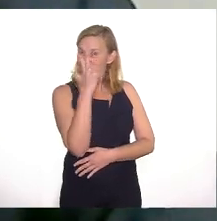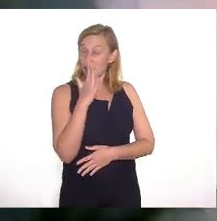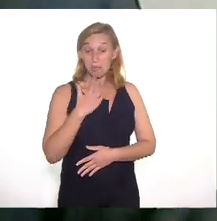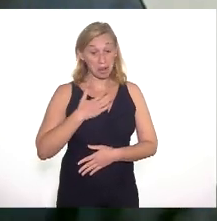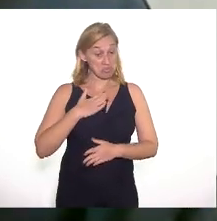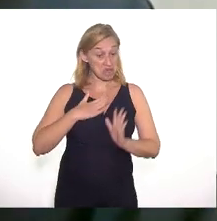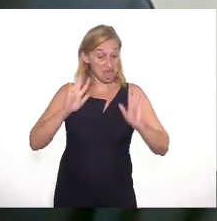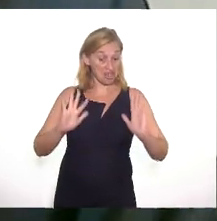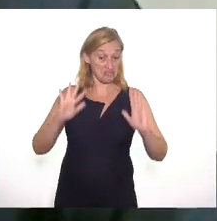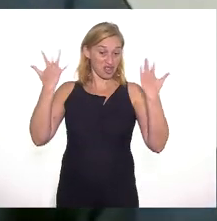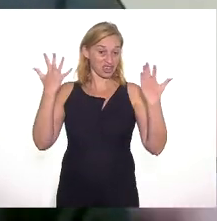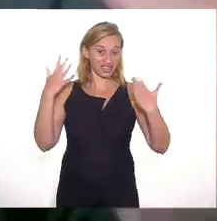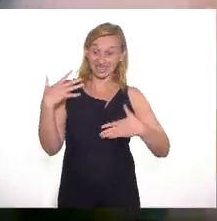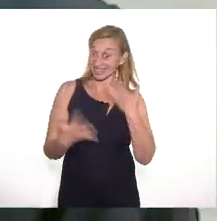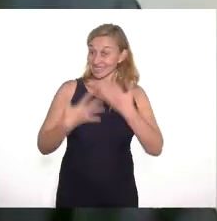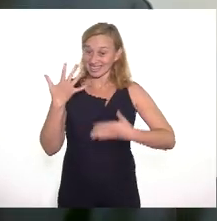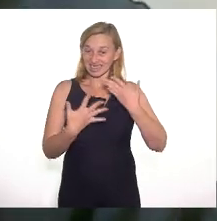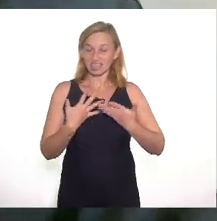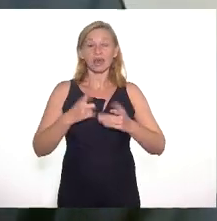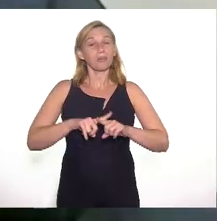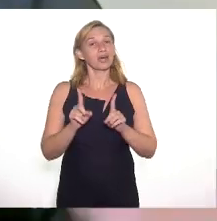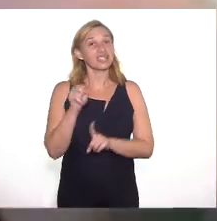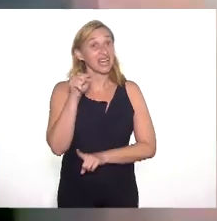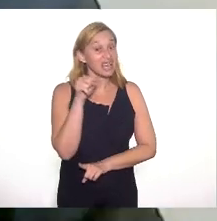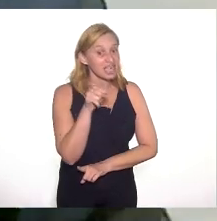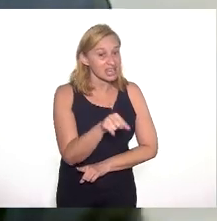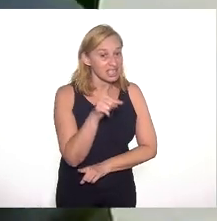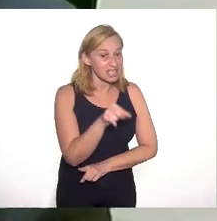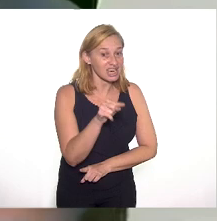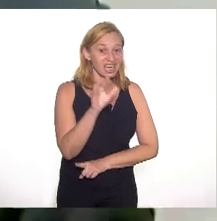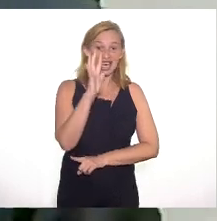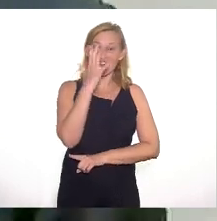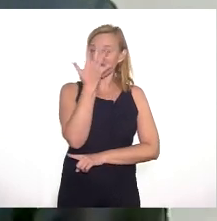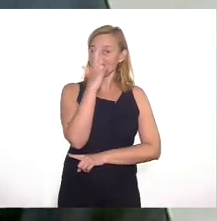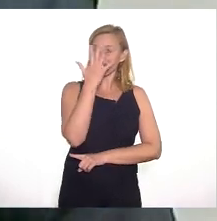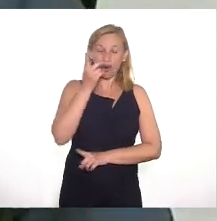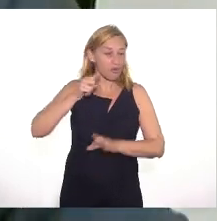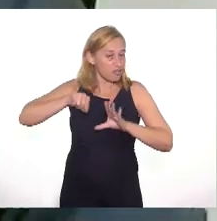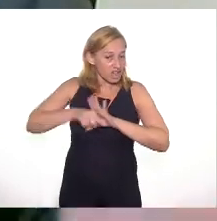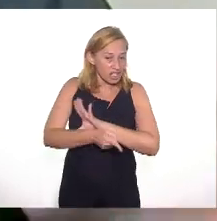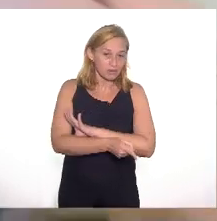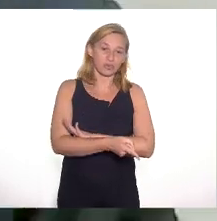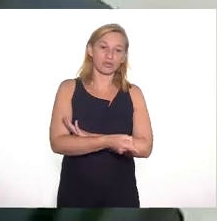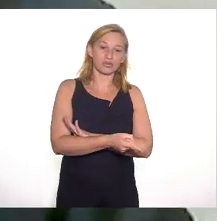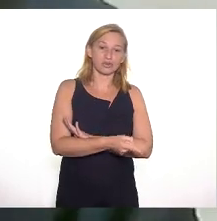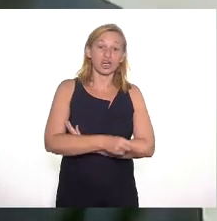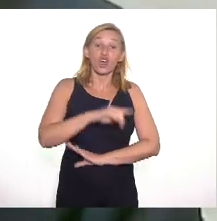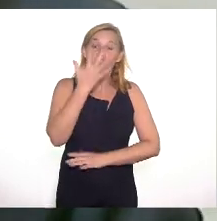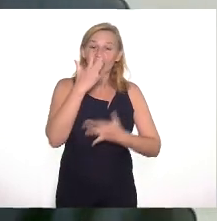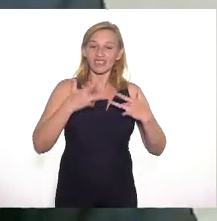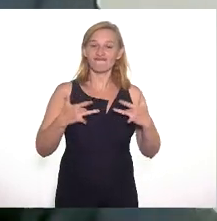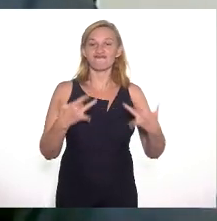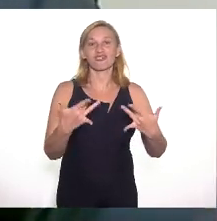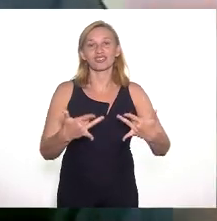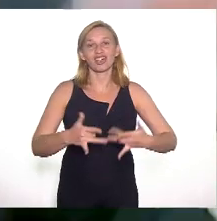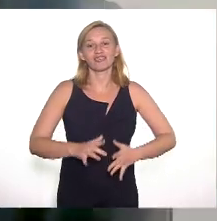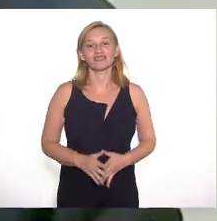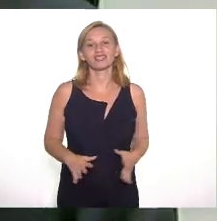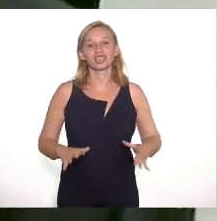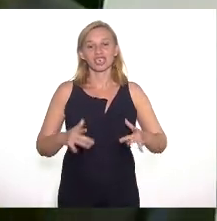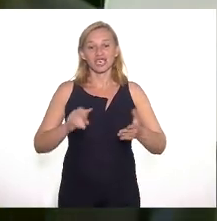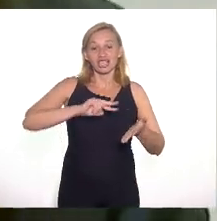festa, alegria. E, neste caso, a palavra carnaval vai além. Ela significa solidariedade, ela